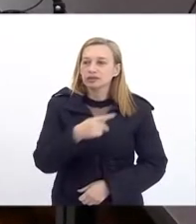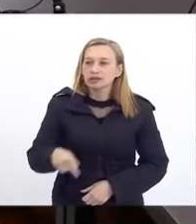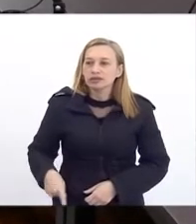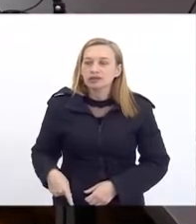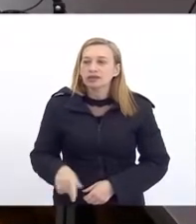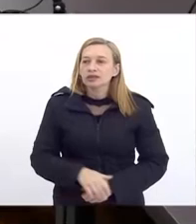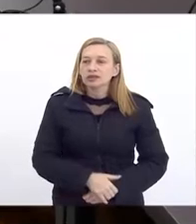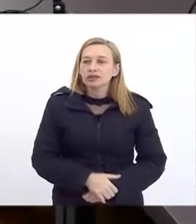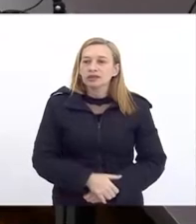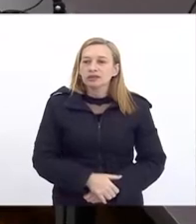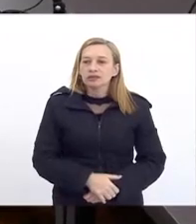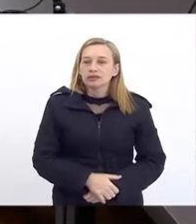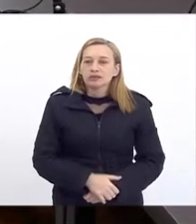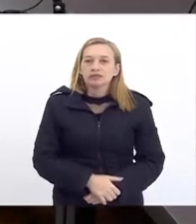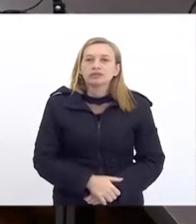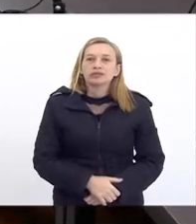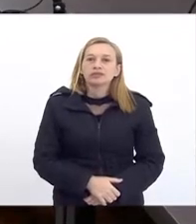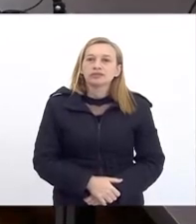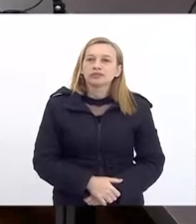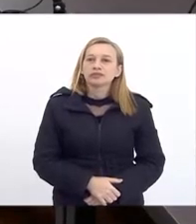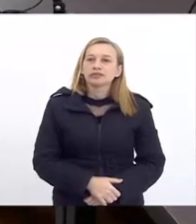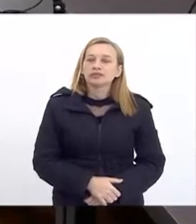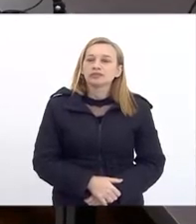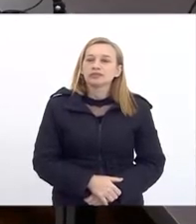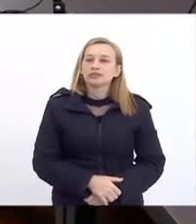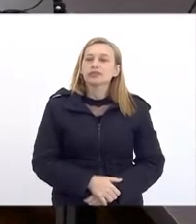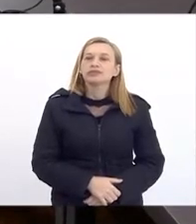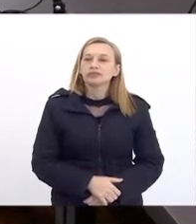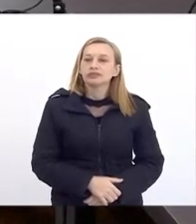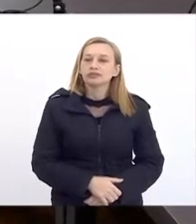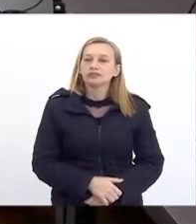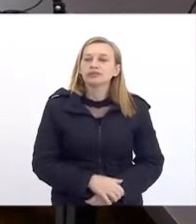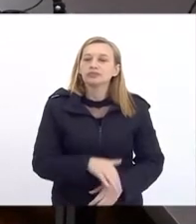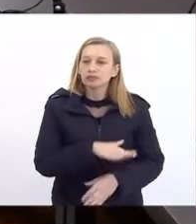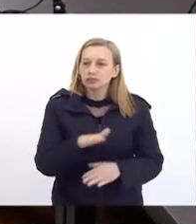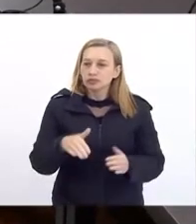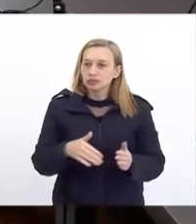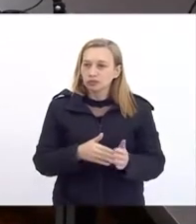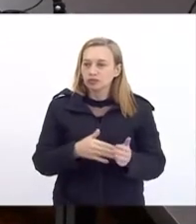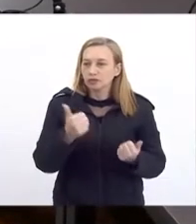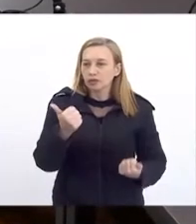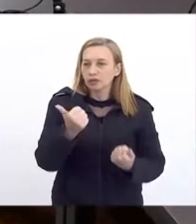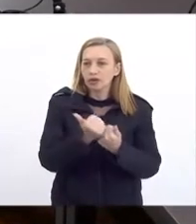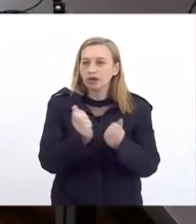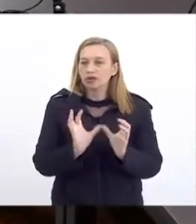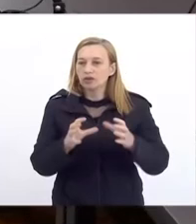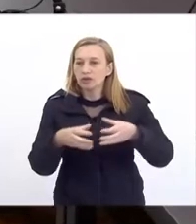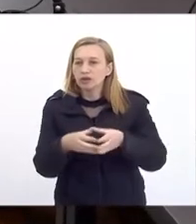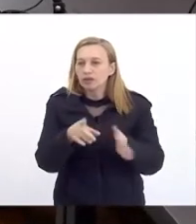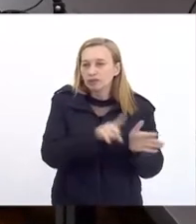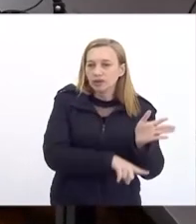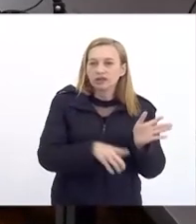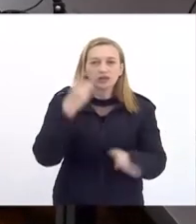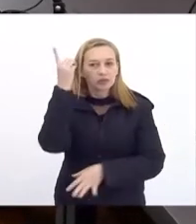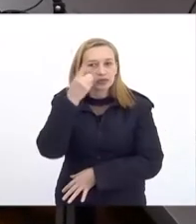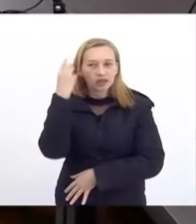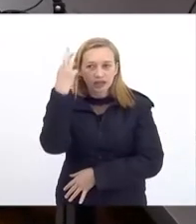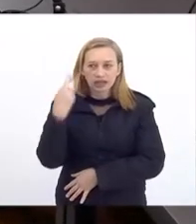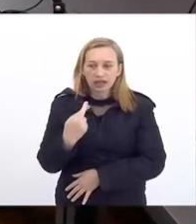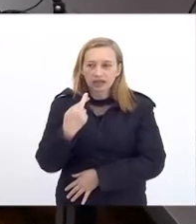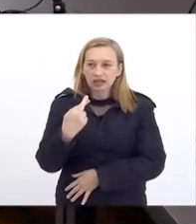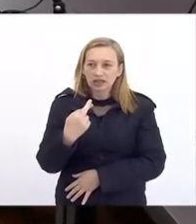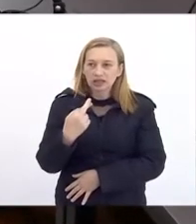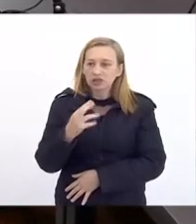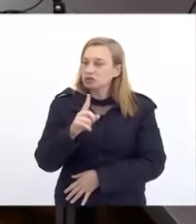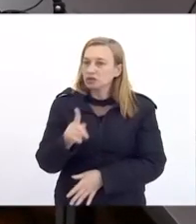para a favor da comissão, todos esses... menos a deputada Renata Souza, que